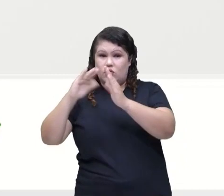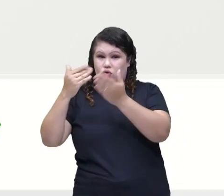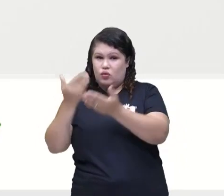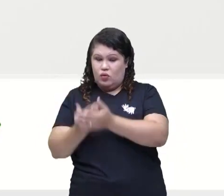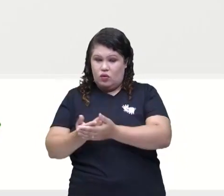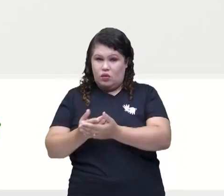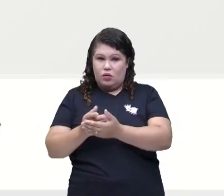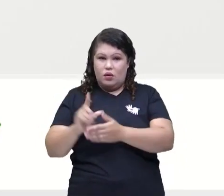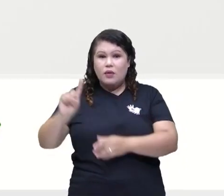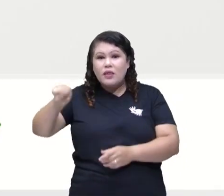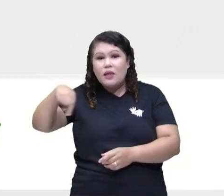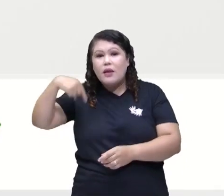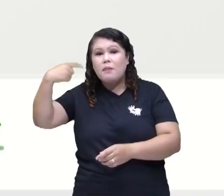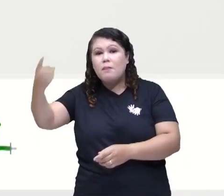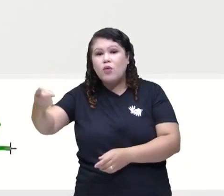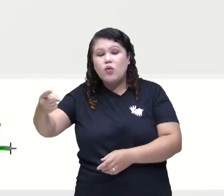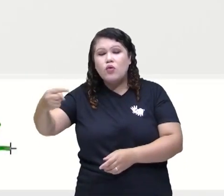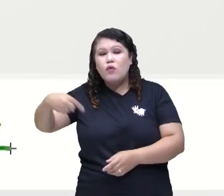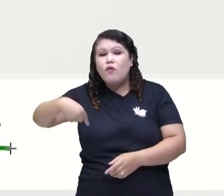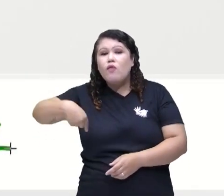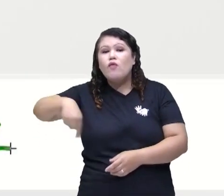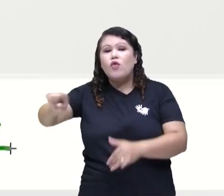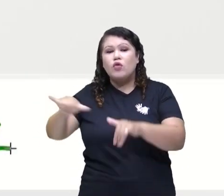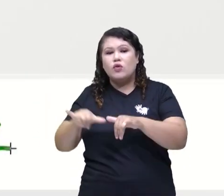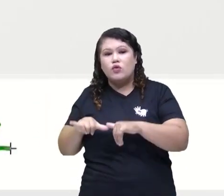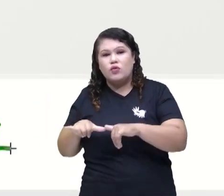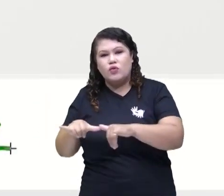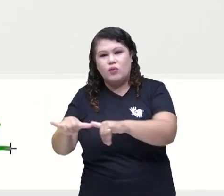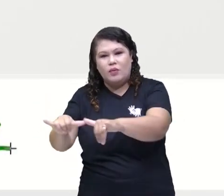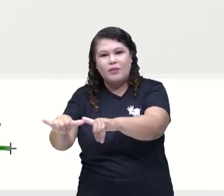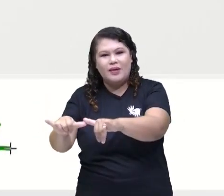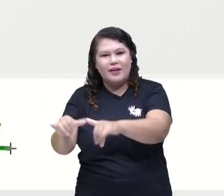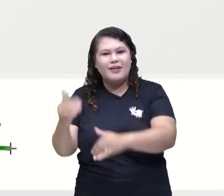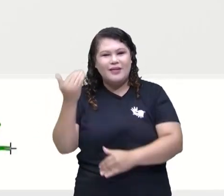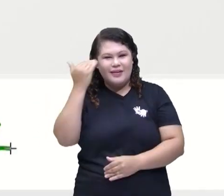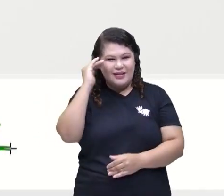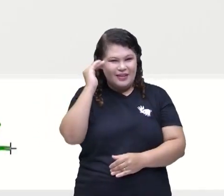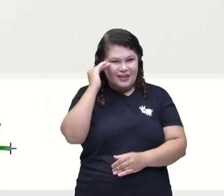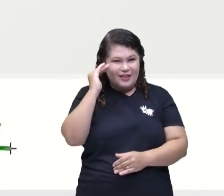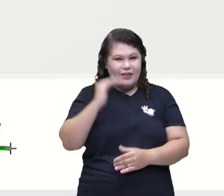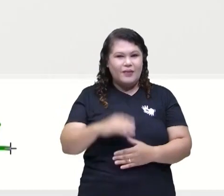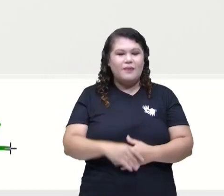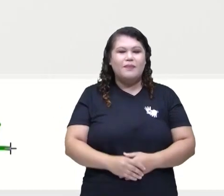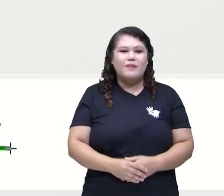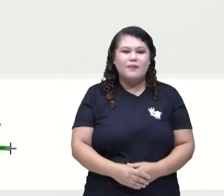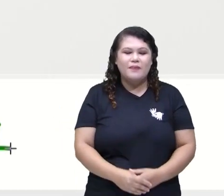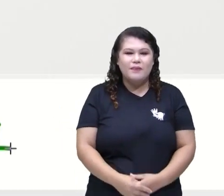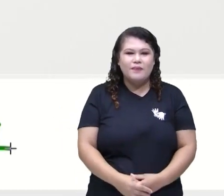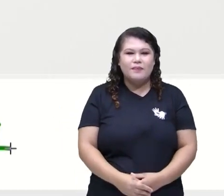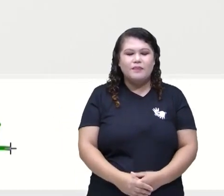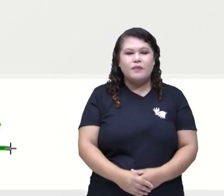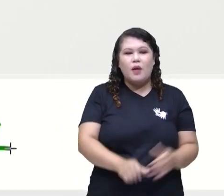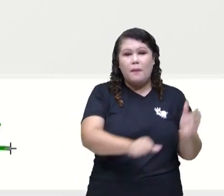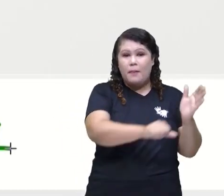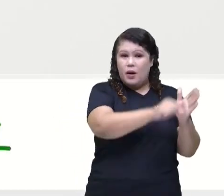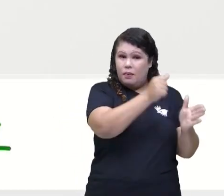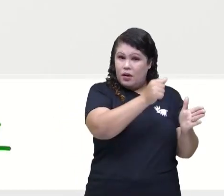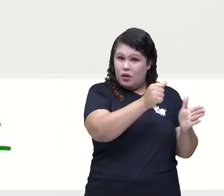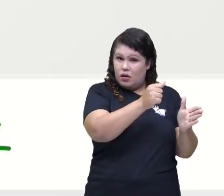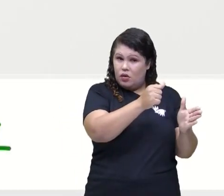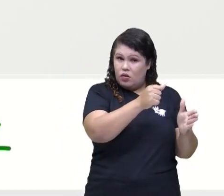onde? Para o supermercado. Conseguiram entender? Olha só. Primeiro, ele